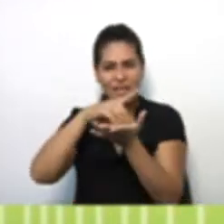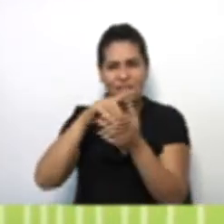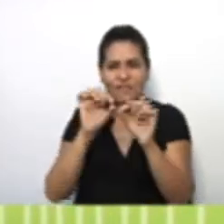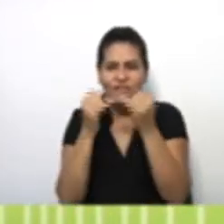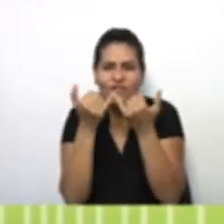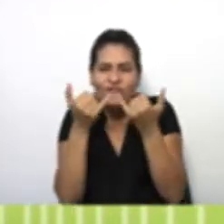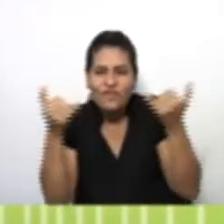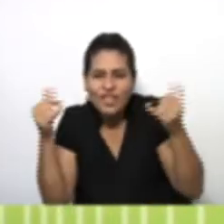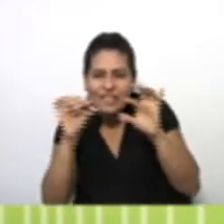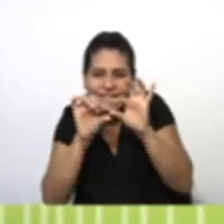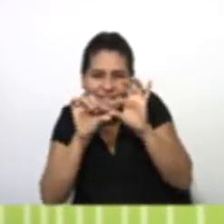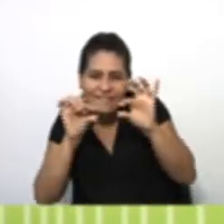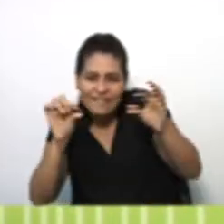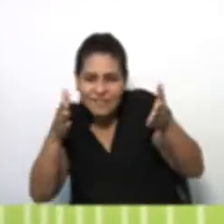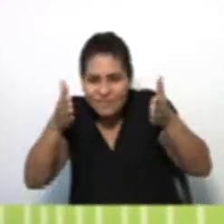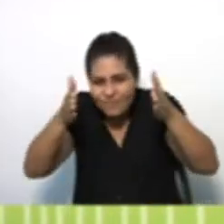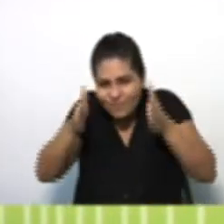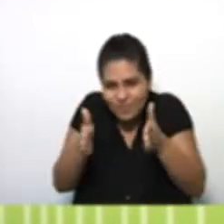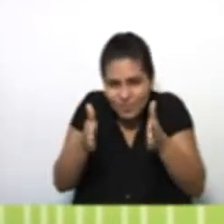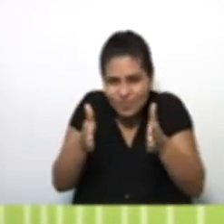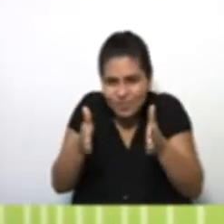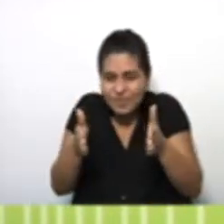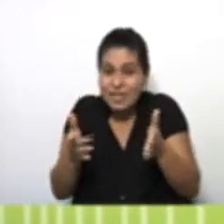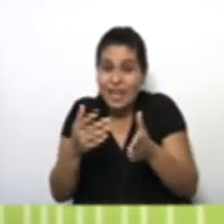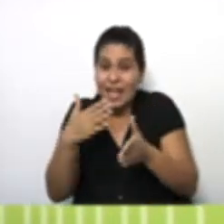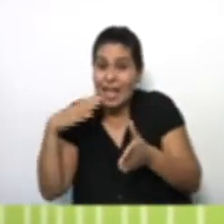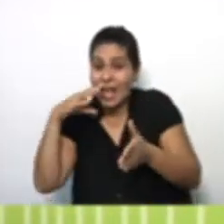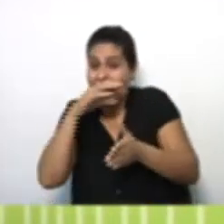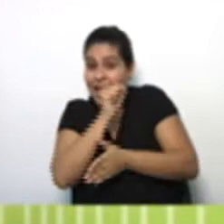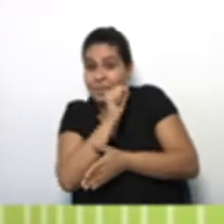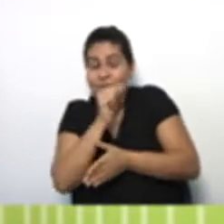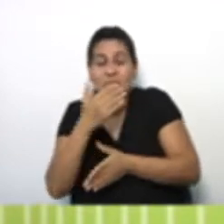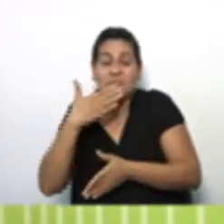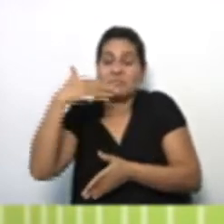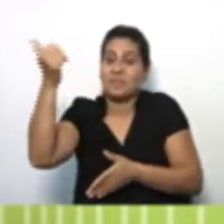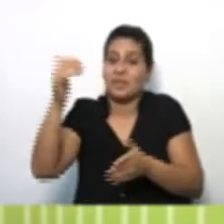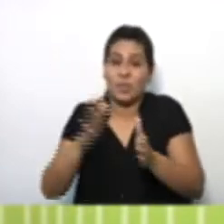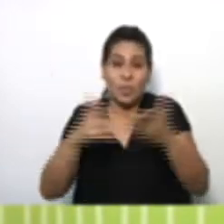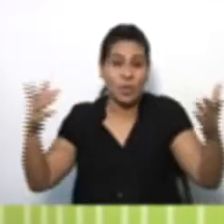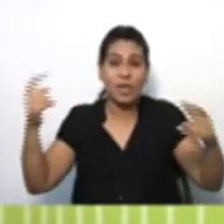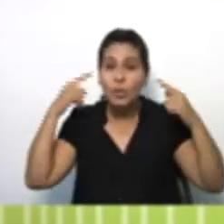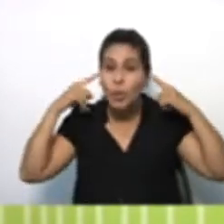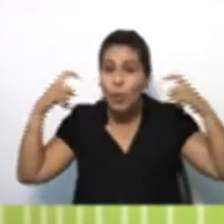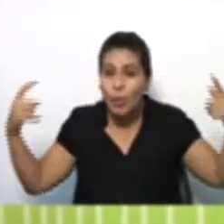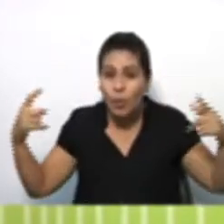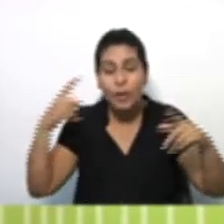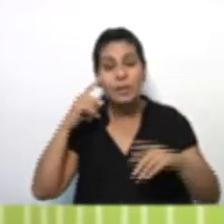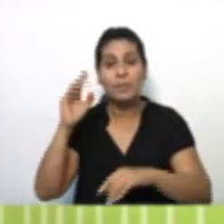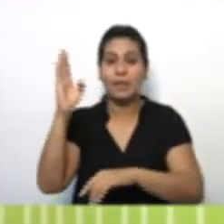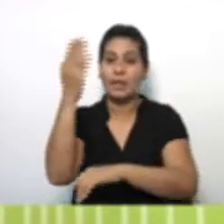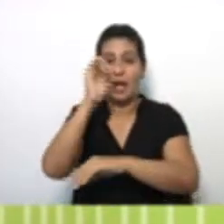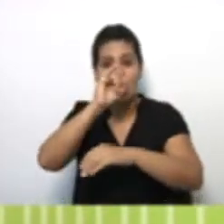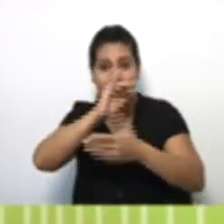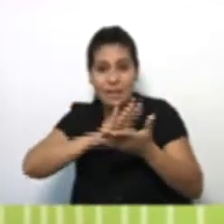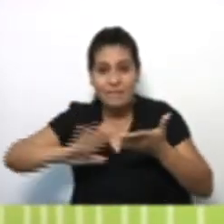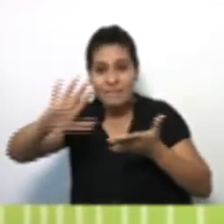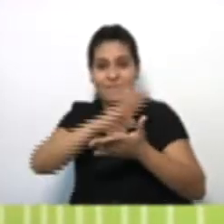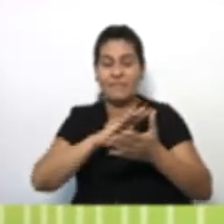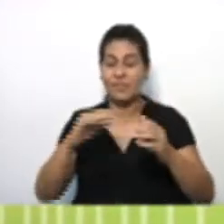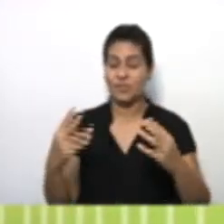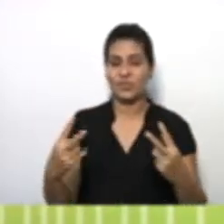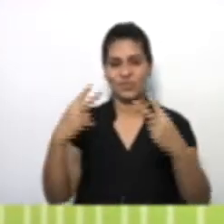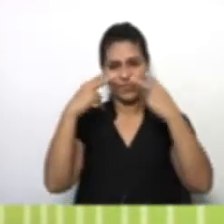compacto, fininho, com a tecnologia altíssima que trouxe qualidade no som e qualidade na imagem. Isso tudo, pessoal,